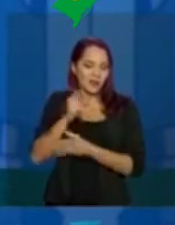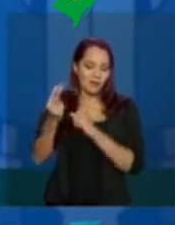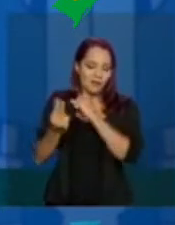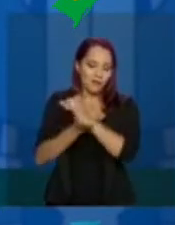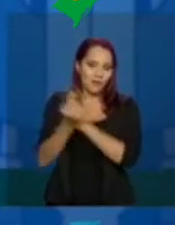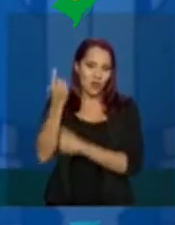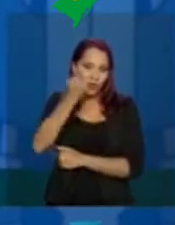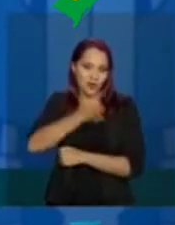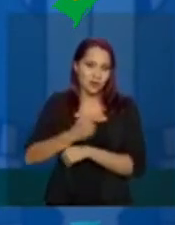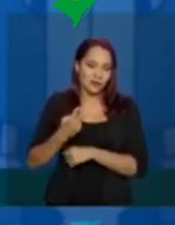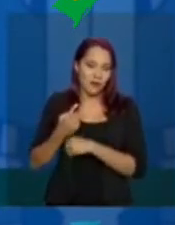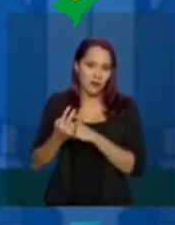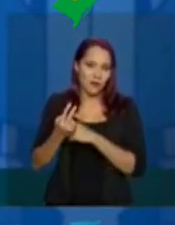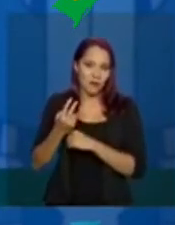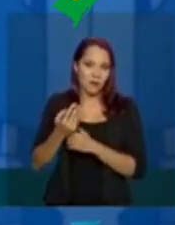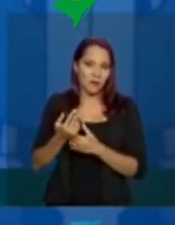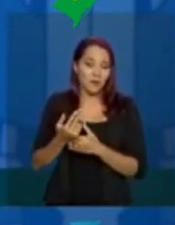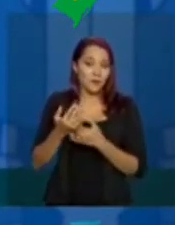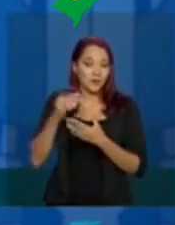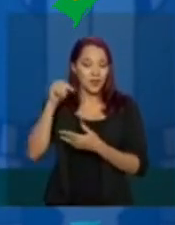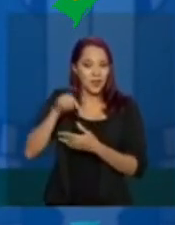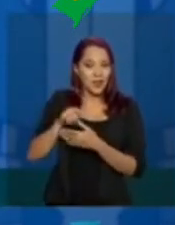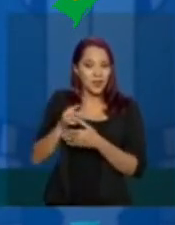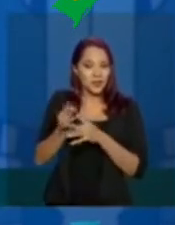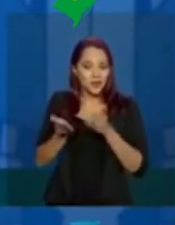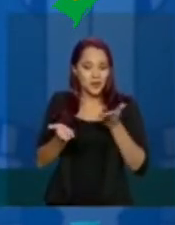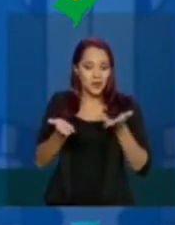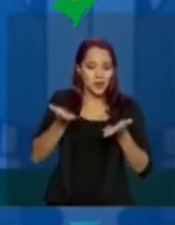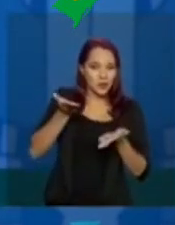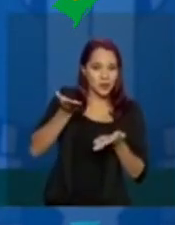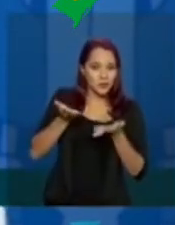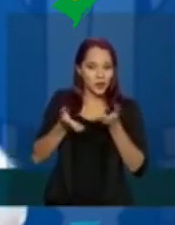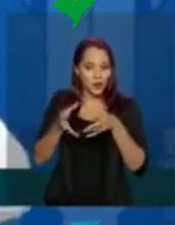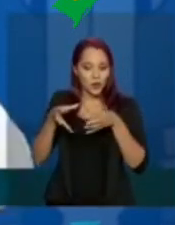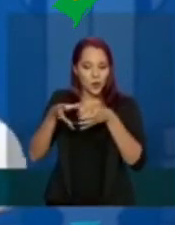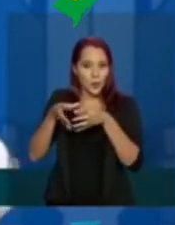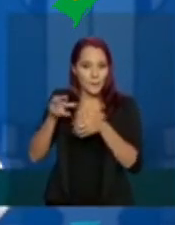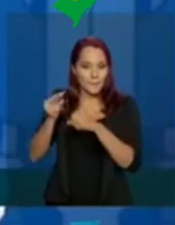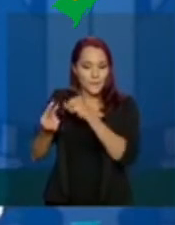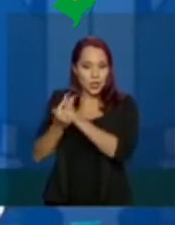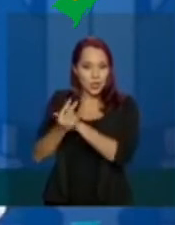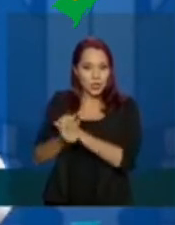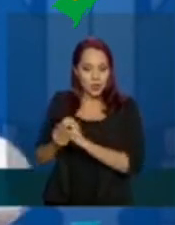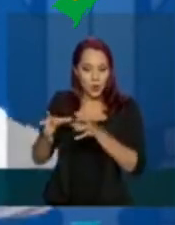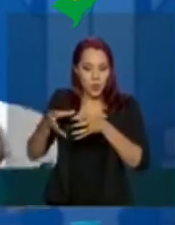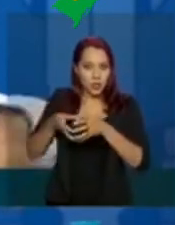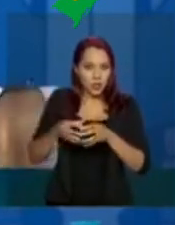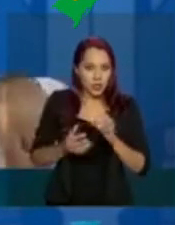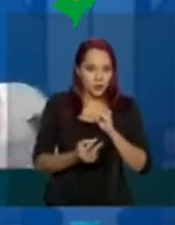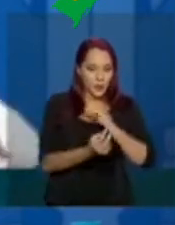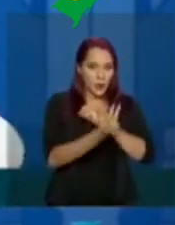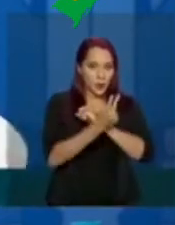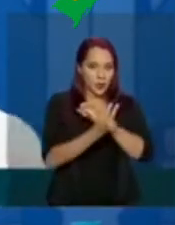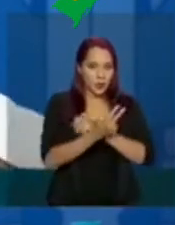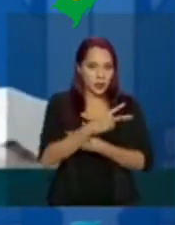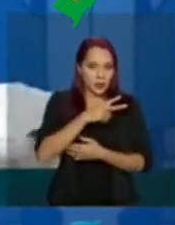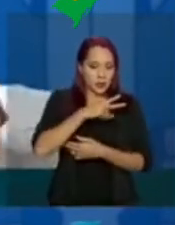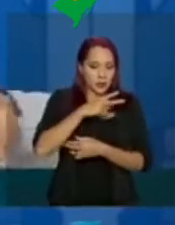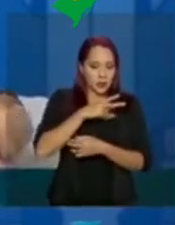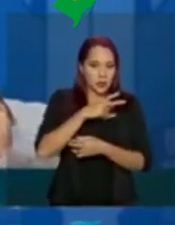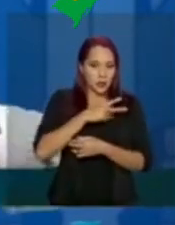imunidade. É desta dosagem entre imunidade coletiva, imunidade individual